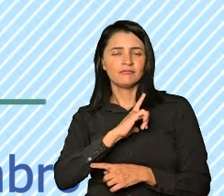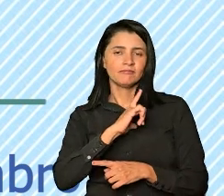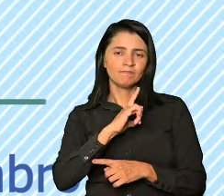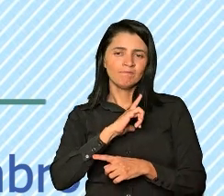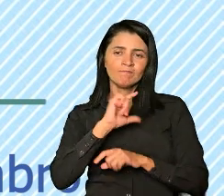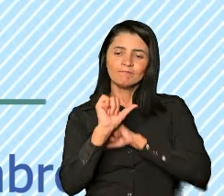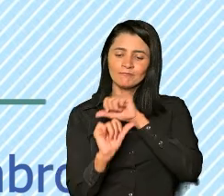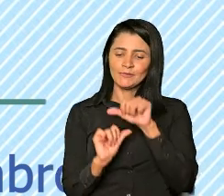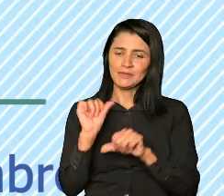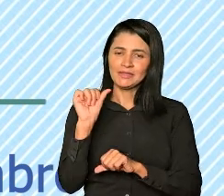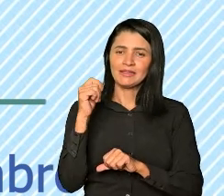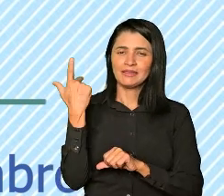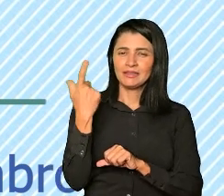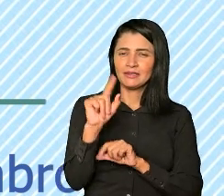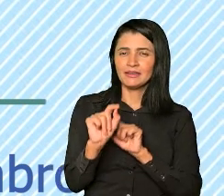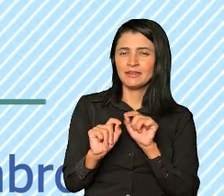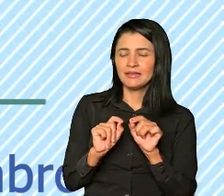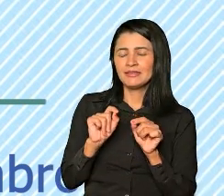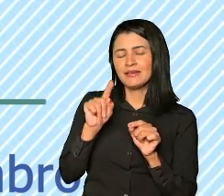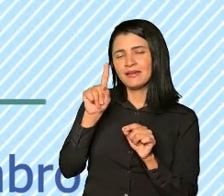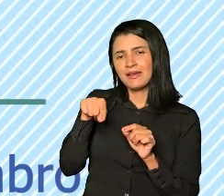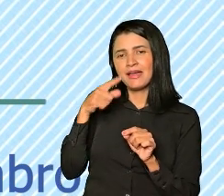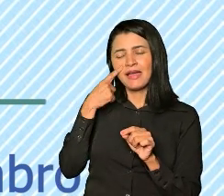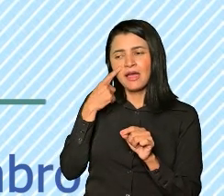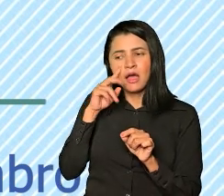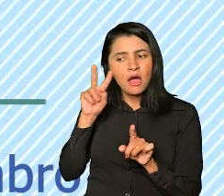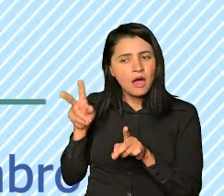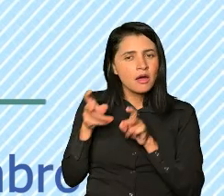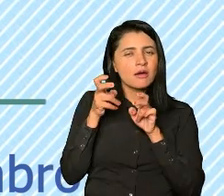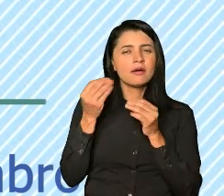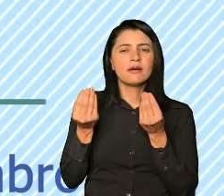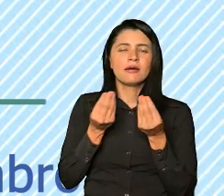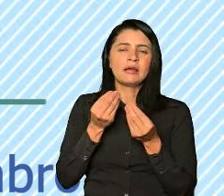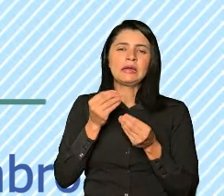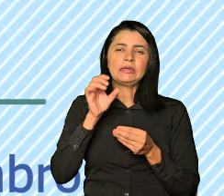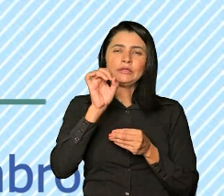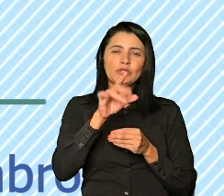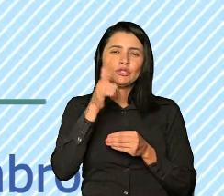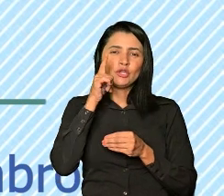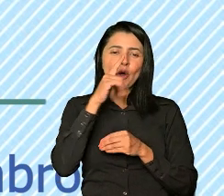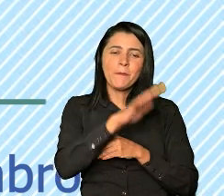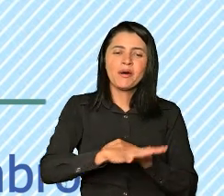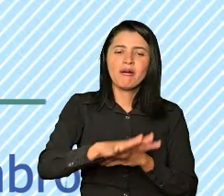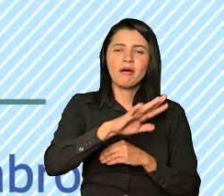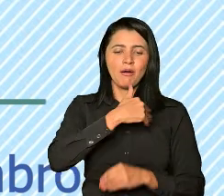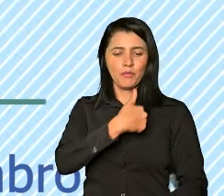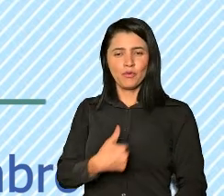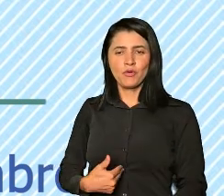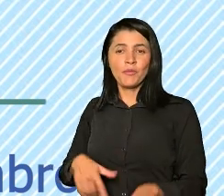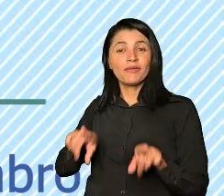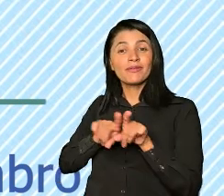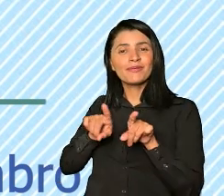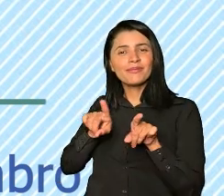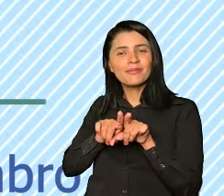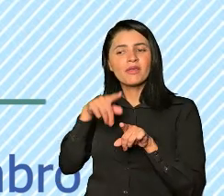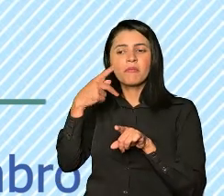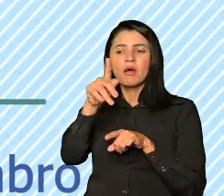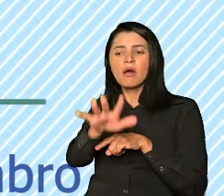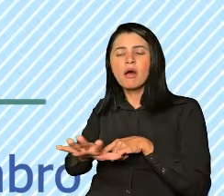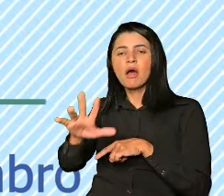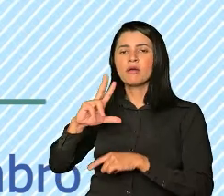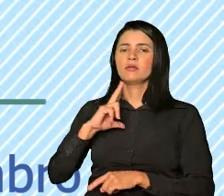essa mudança, né, desse olhar, não apenas para o espaço público, mas também para o